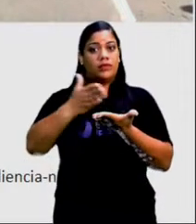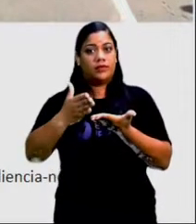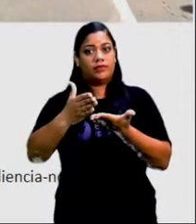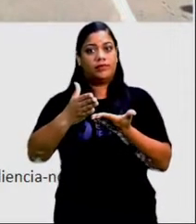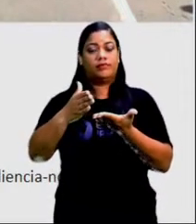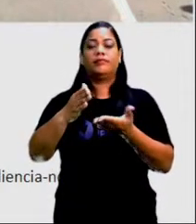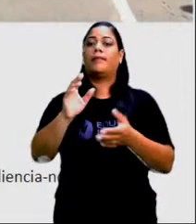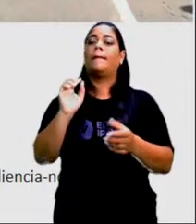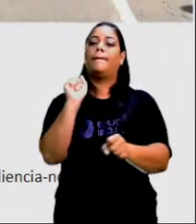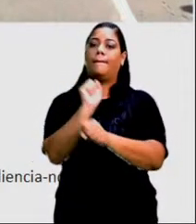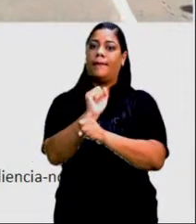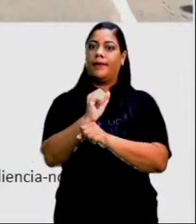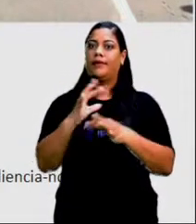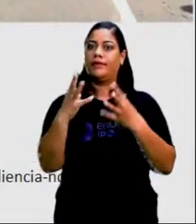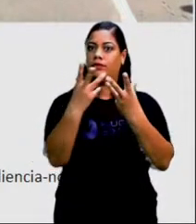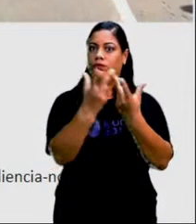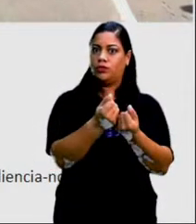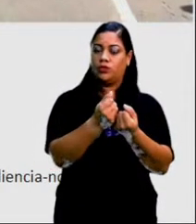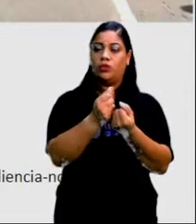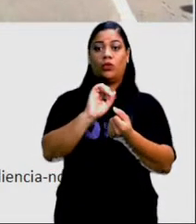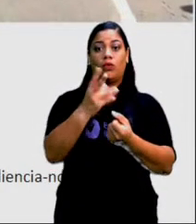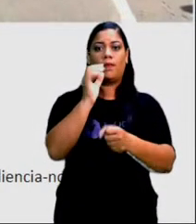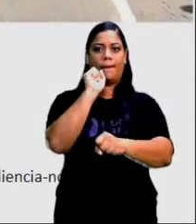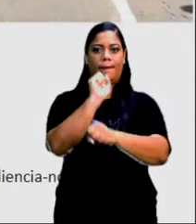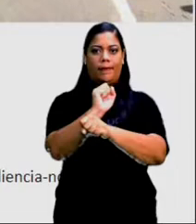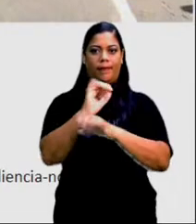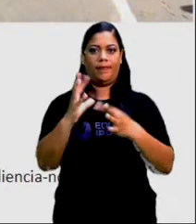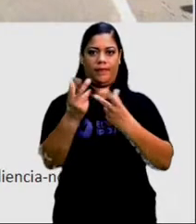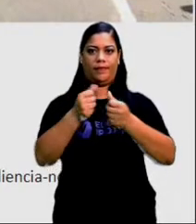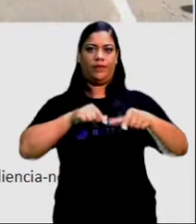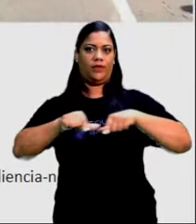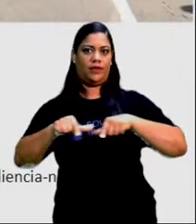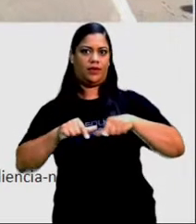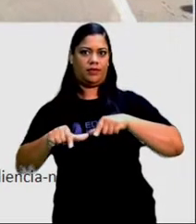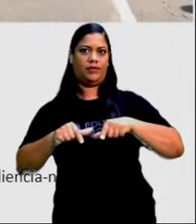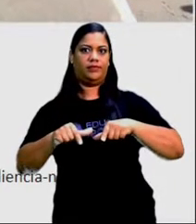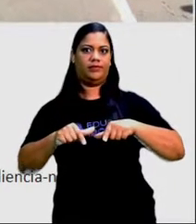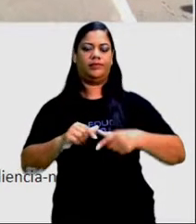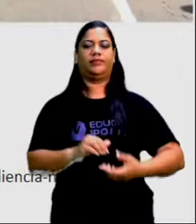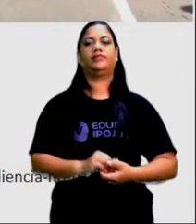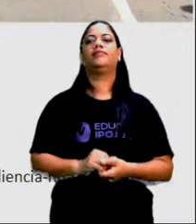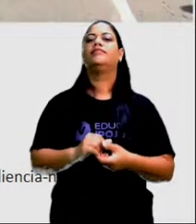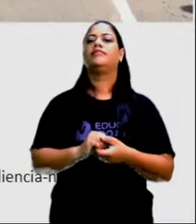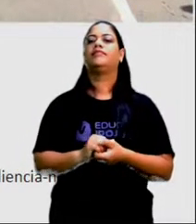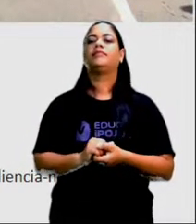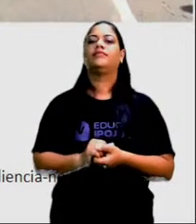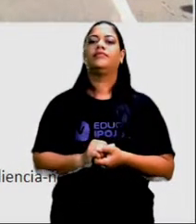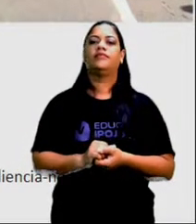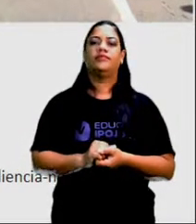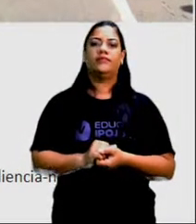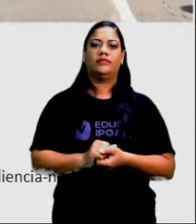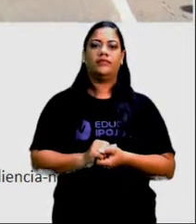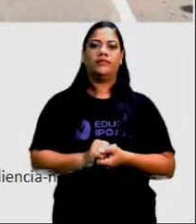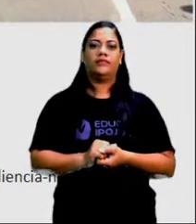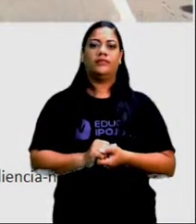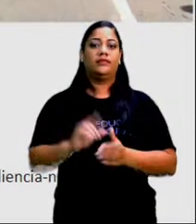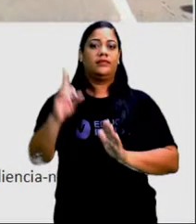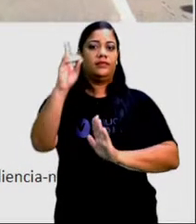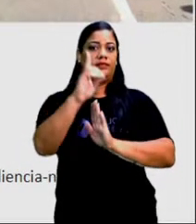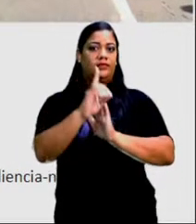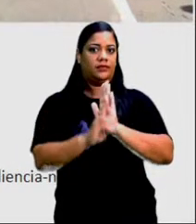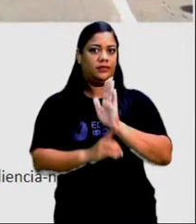o serviço, ou para uma boa parte daquela prestação de um serviço ao empregador, sendo um